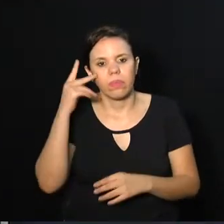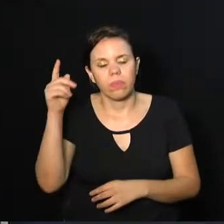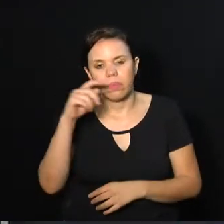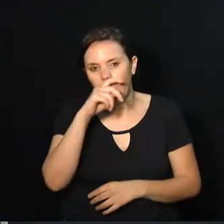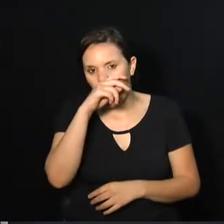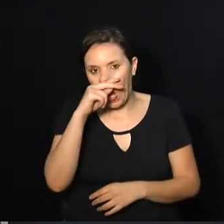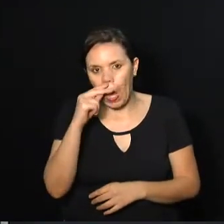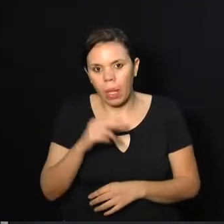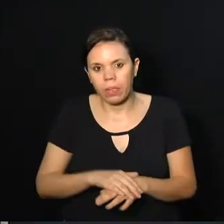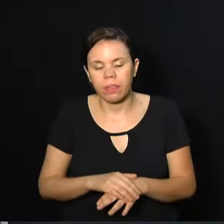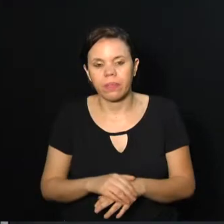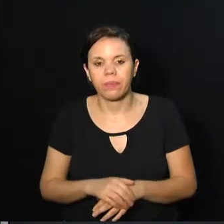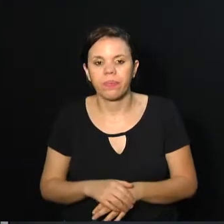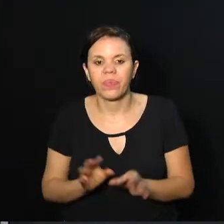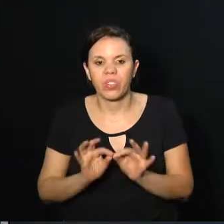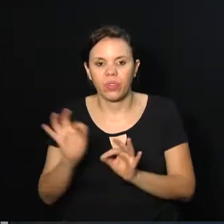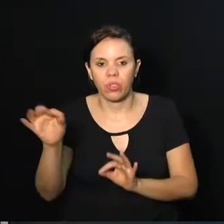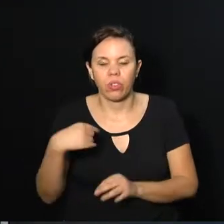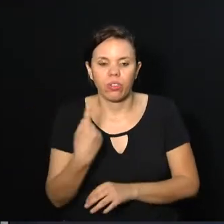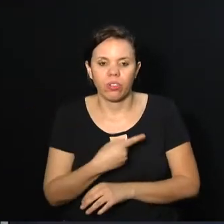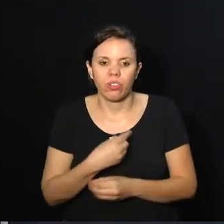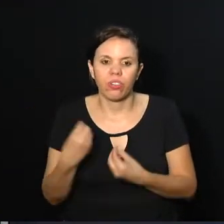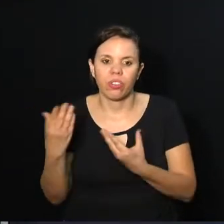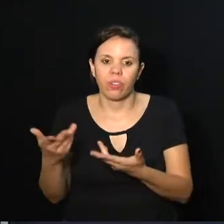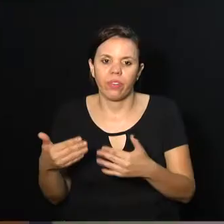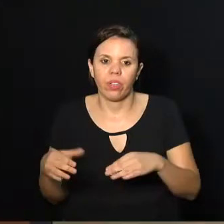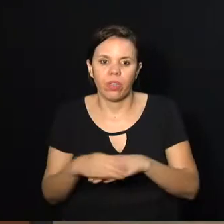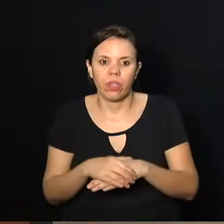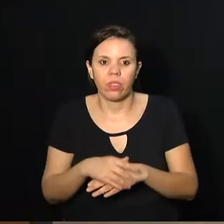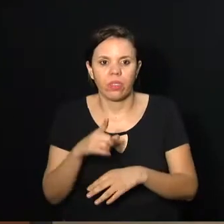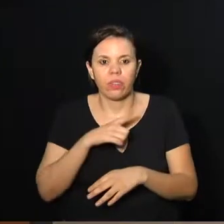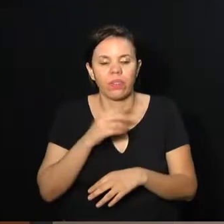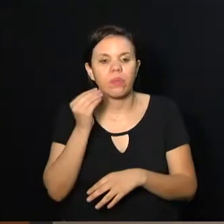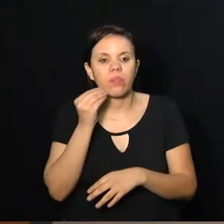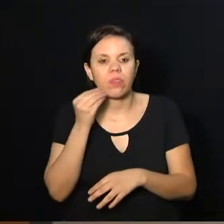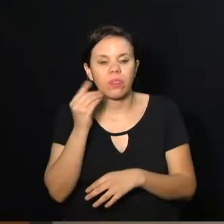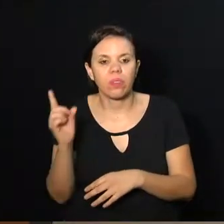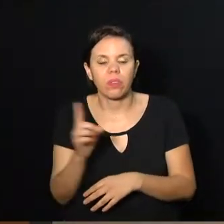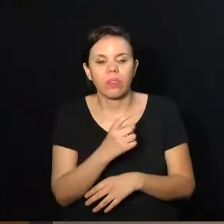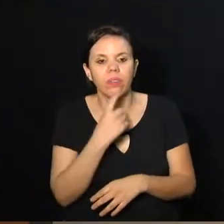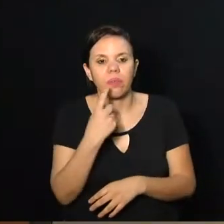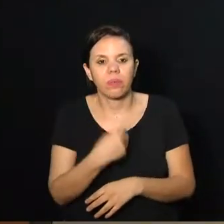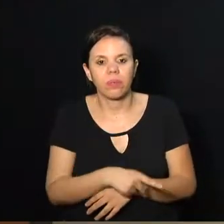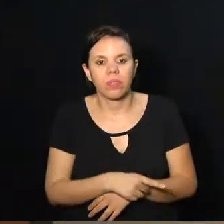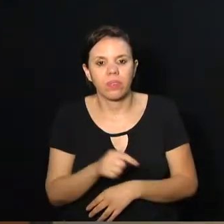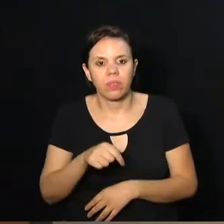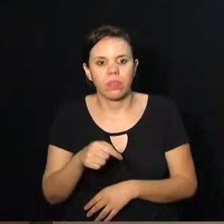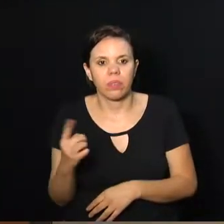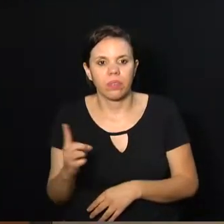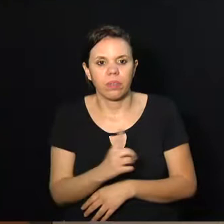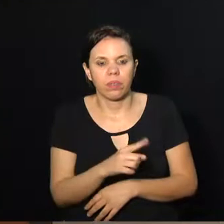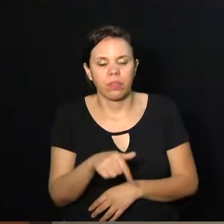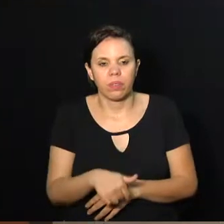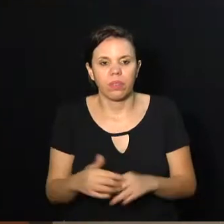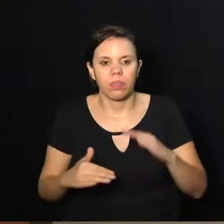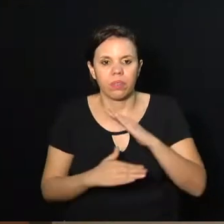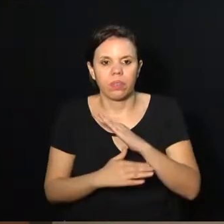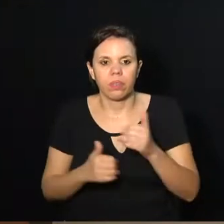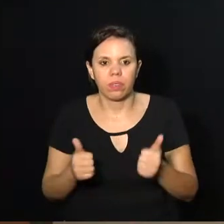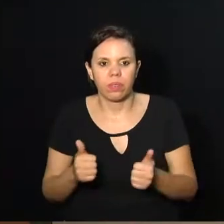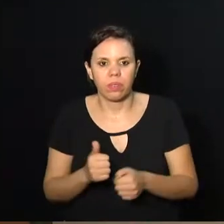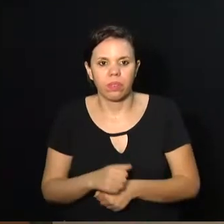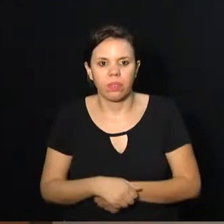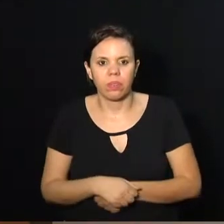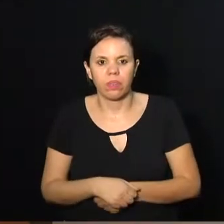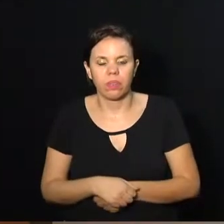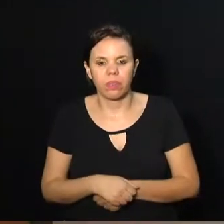pouquinho fora de mão da gente, a gente foi lá e deu um calço. Mas quando ele tiver a oportunidade de estar aqui em Campinas, pede para ele passar aqui na Câmara. Peço sim. Tá